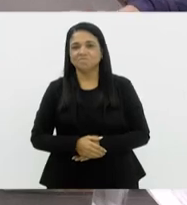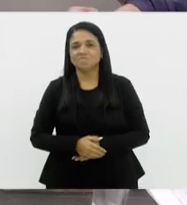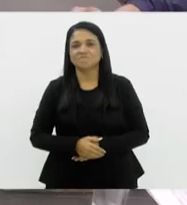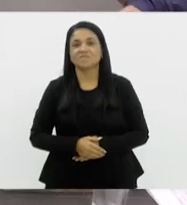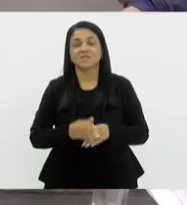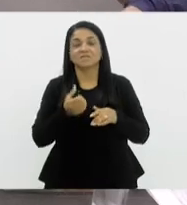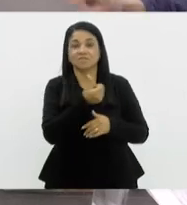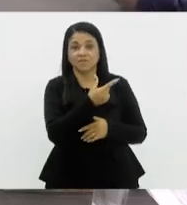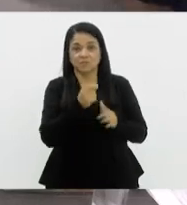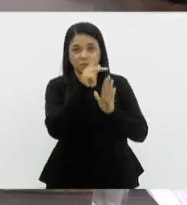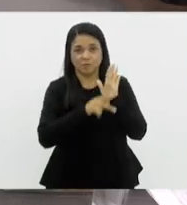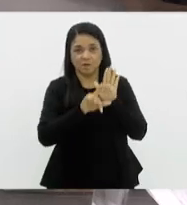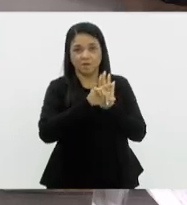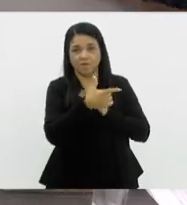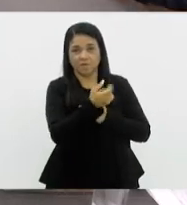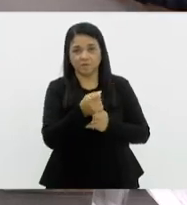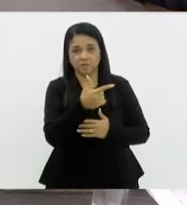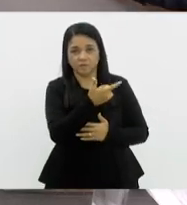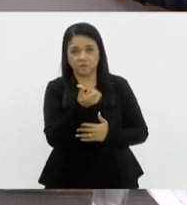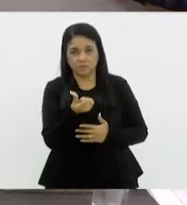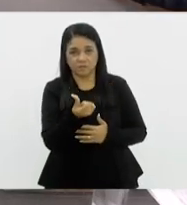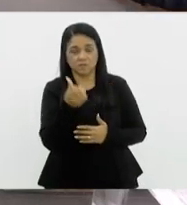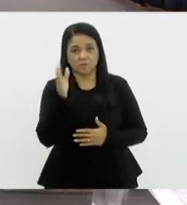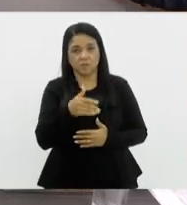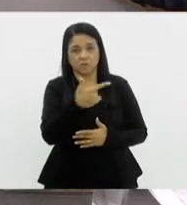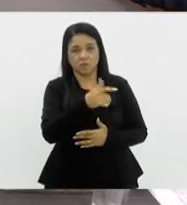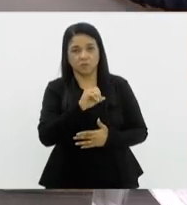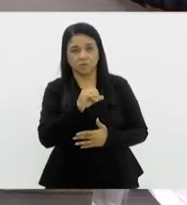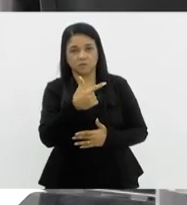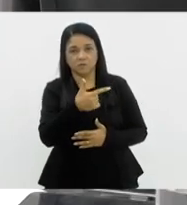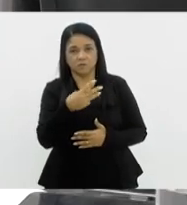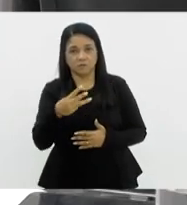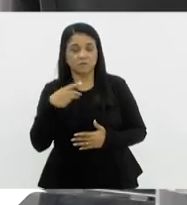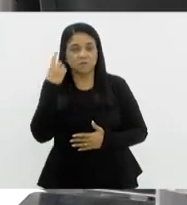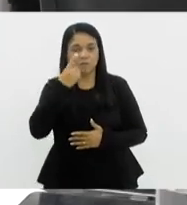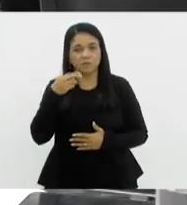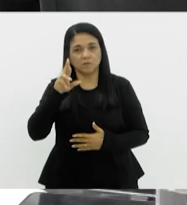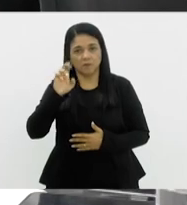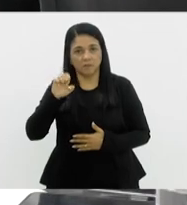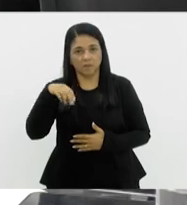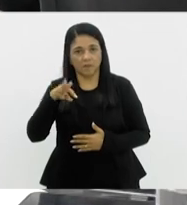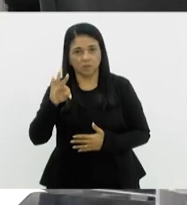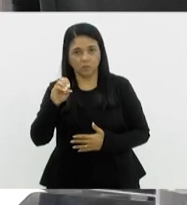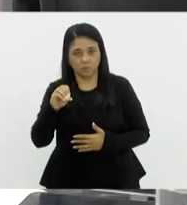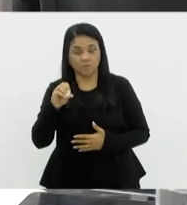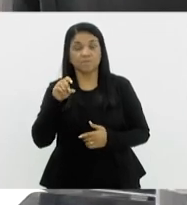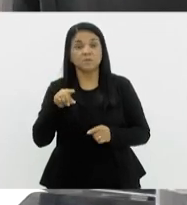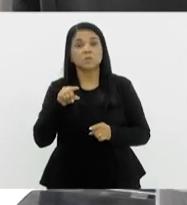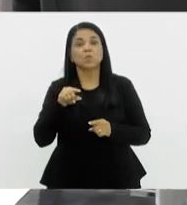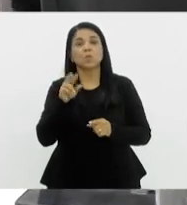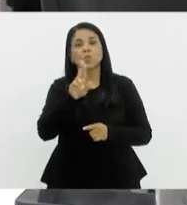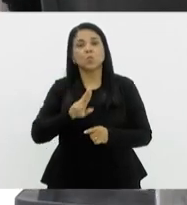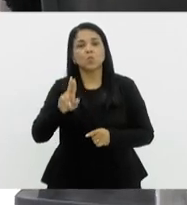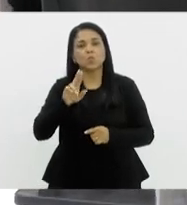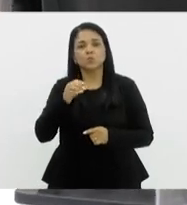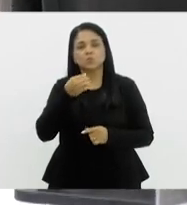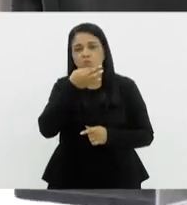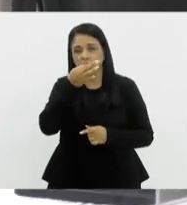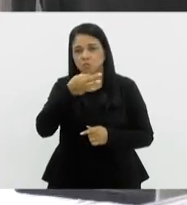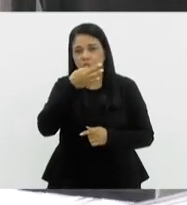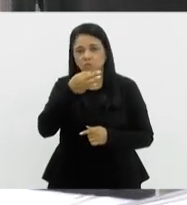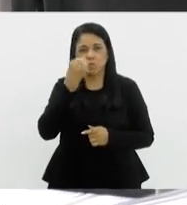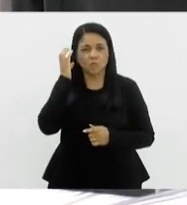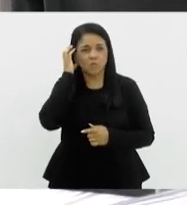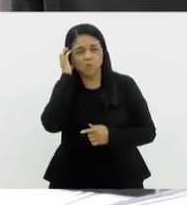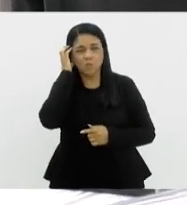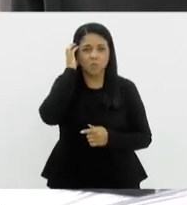20 da pauta. Projeto de lei 20, 26 e 23, de autoria do deputado Renato Machado, que dispõe sobre o uso de aparelhos sonoros ou musicais